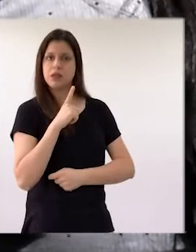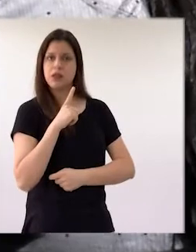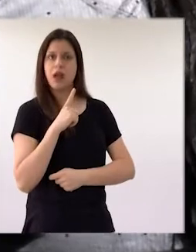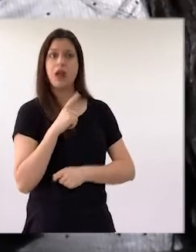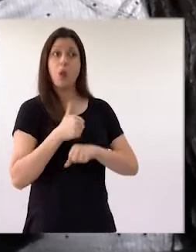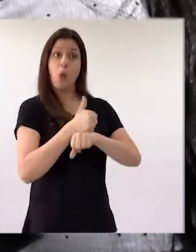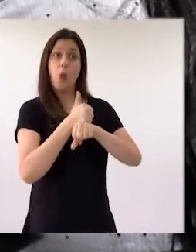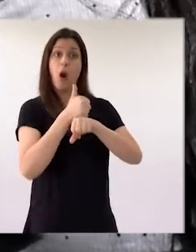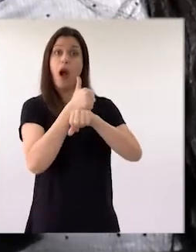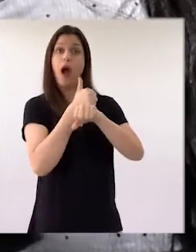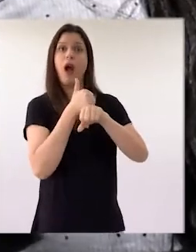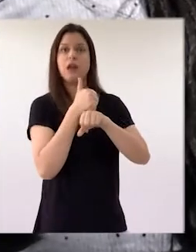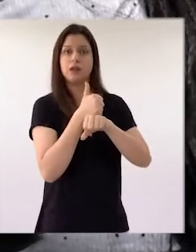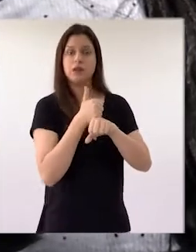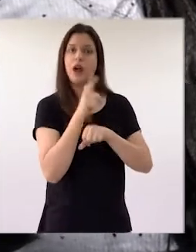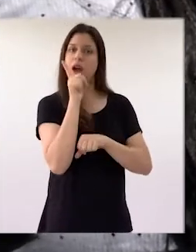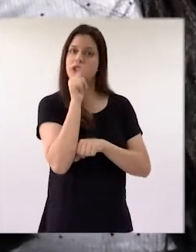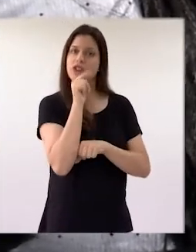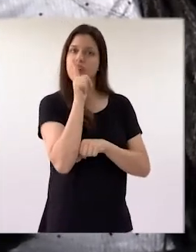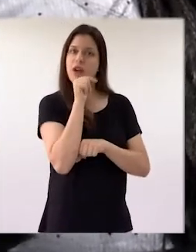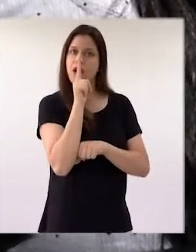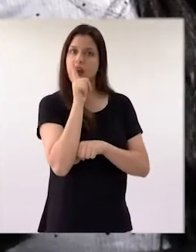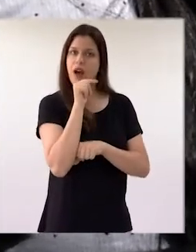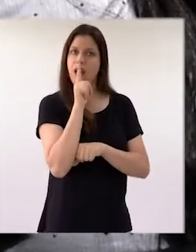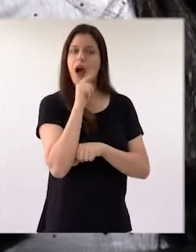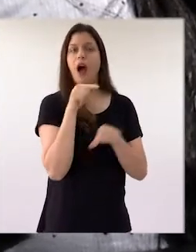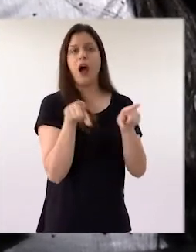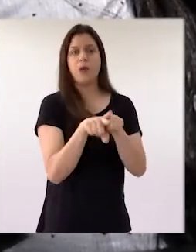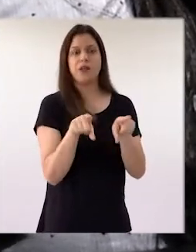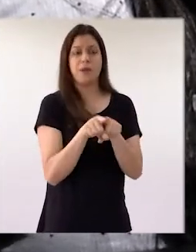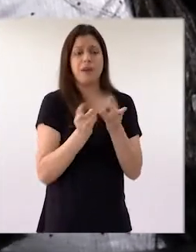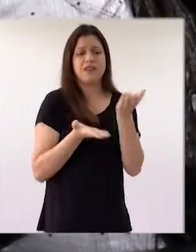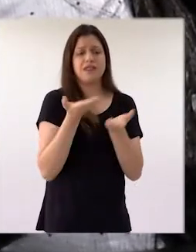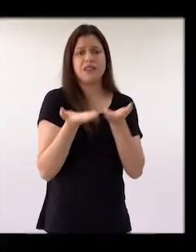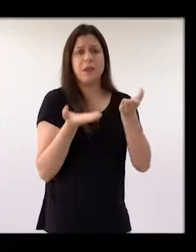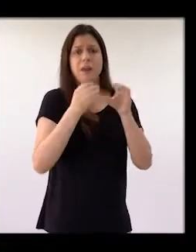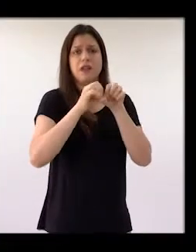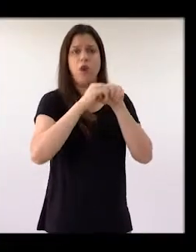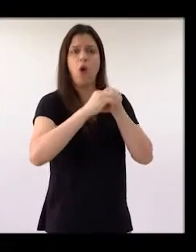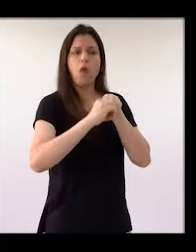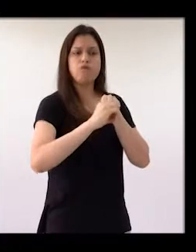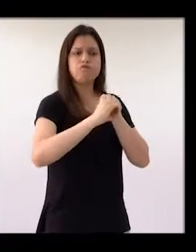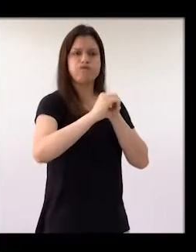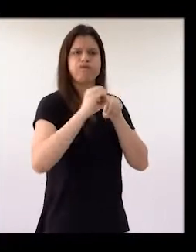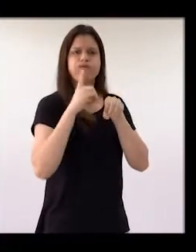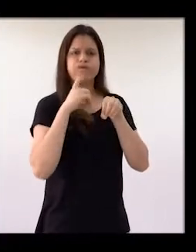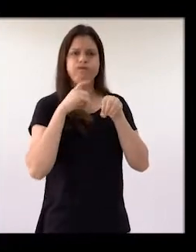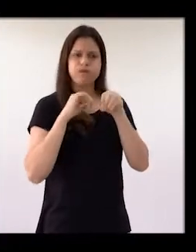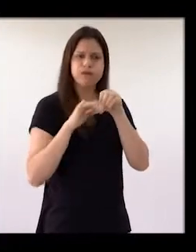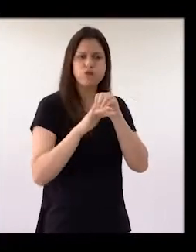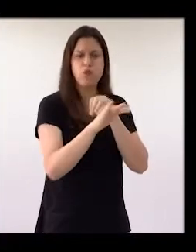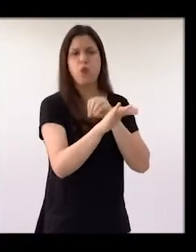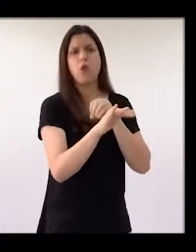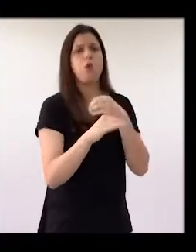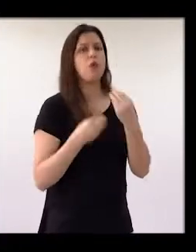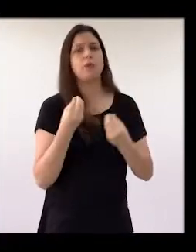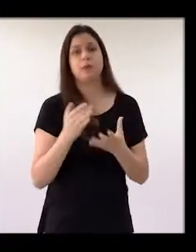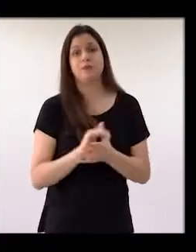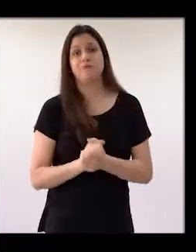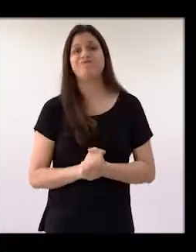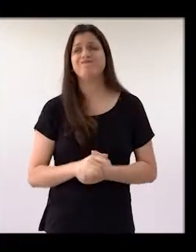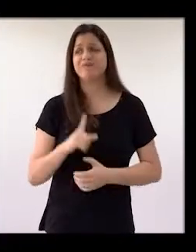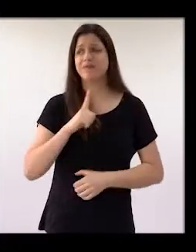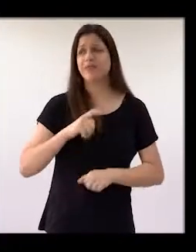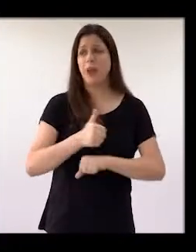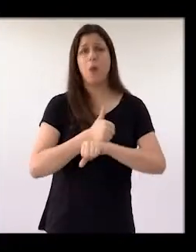para a população um serviço de qualidade no fornecimento da água, na coleta e tratamento do esgoto? Então, até essa definição de qualidade, né, não é algo